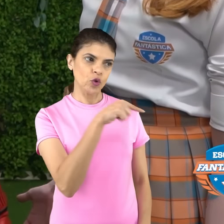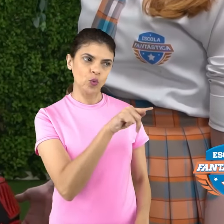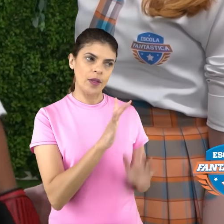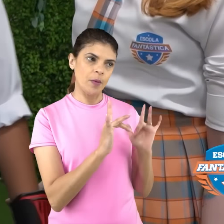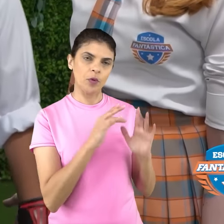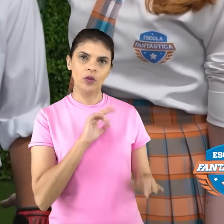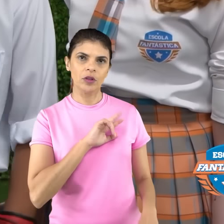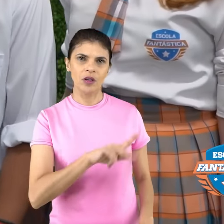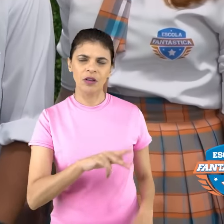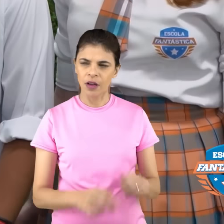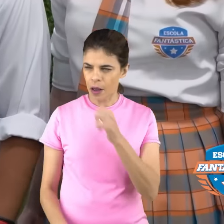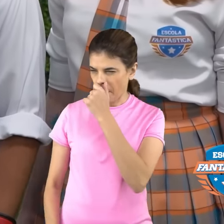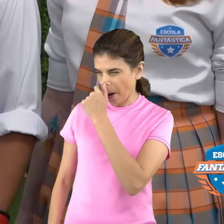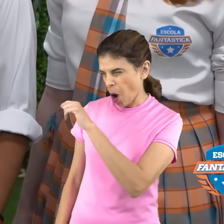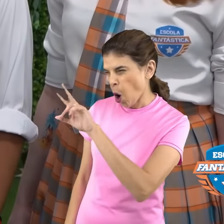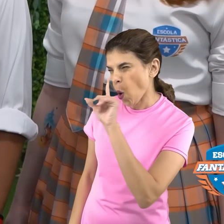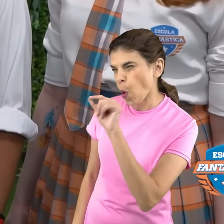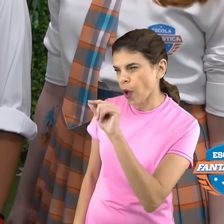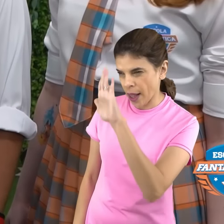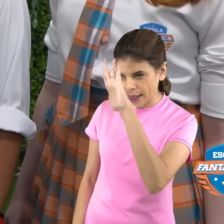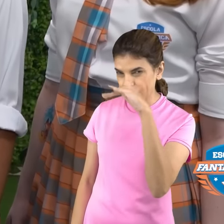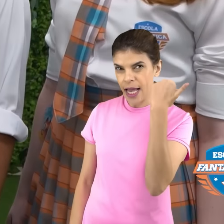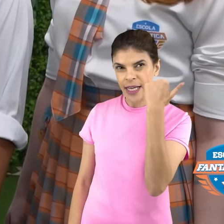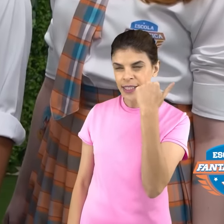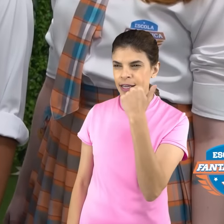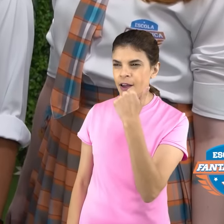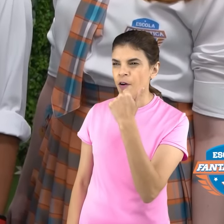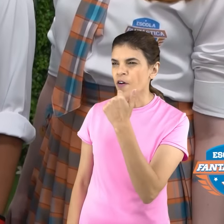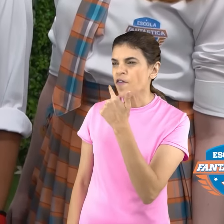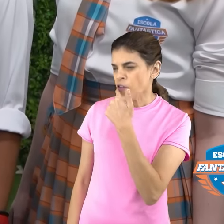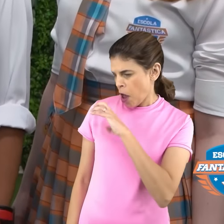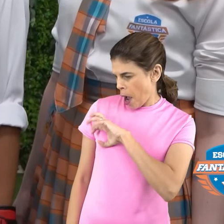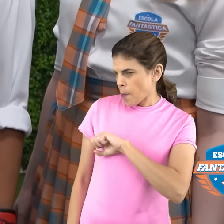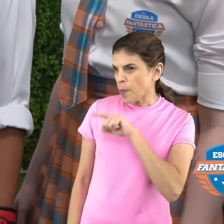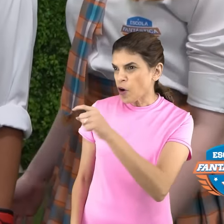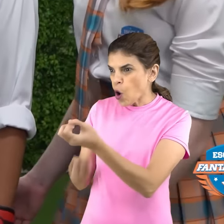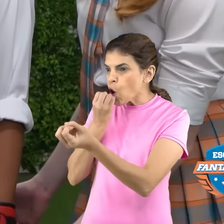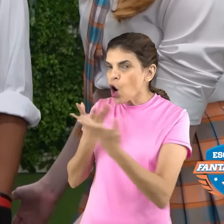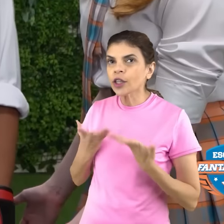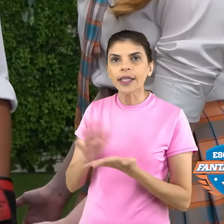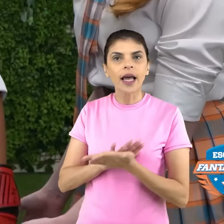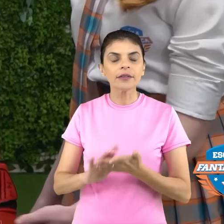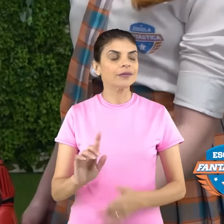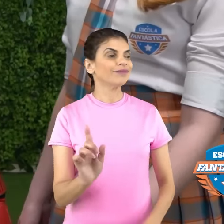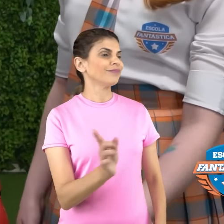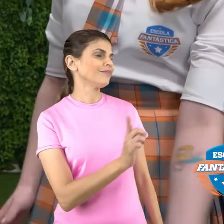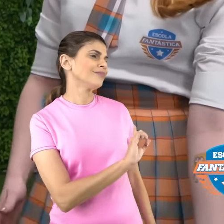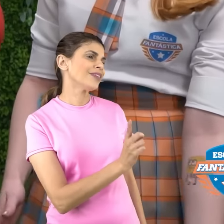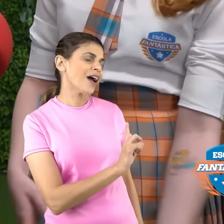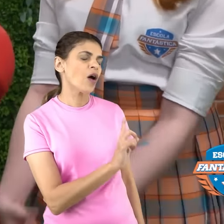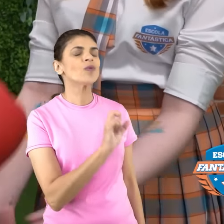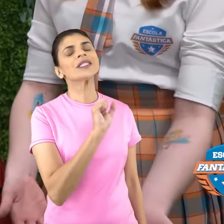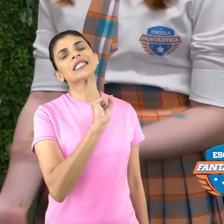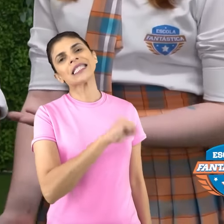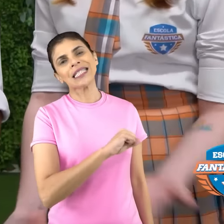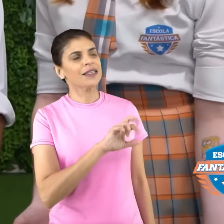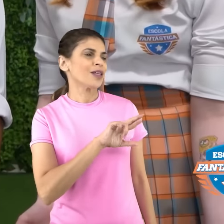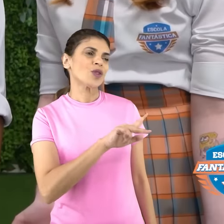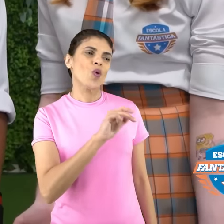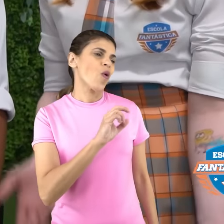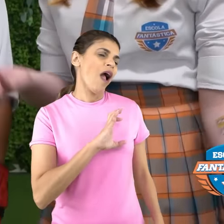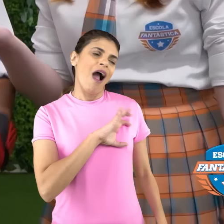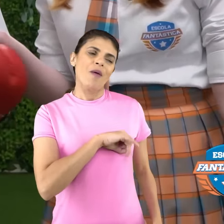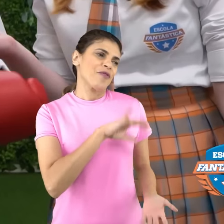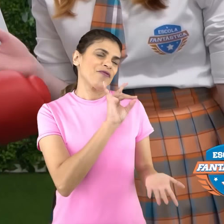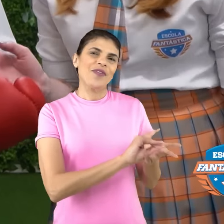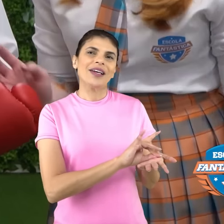namorada. Peraí, o Daniel se declarou pra você e você não me contou nada. Não! Quer dizer, sim, mas não era uma declaração